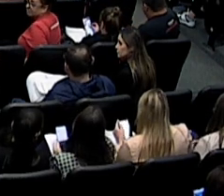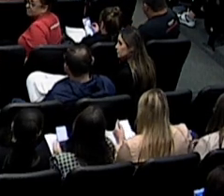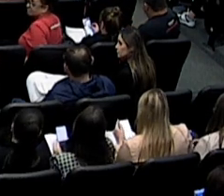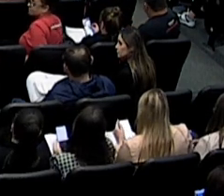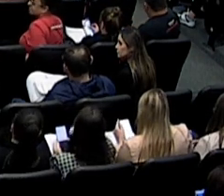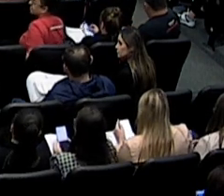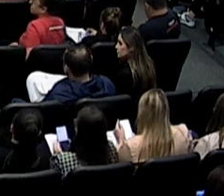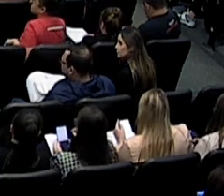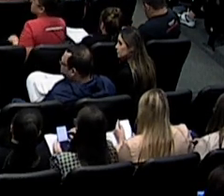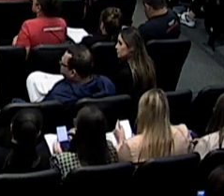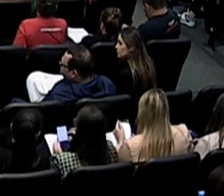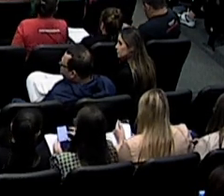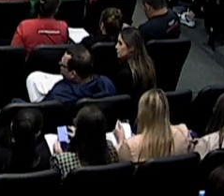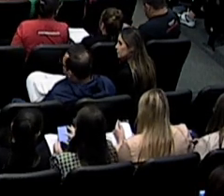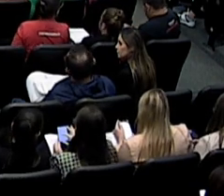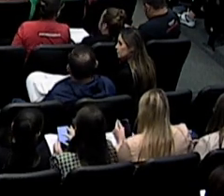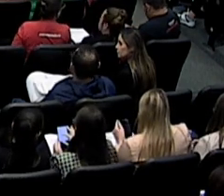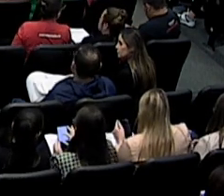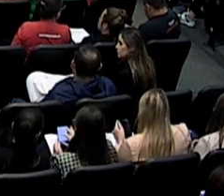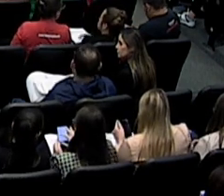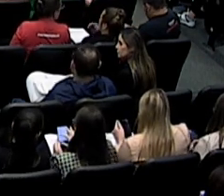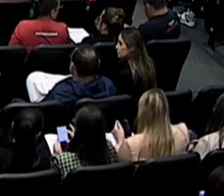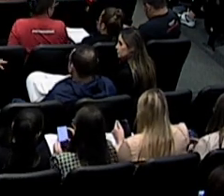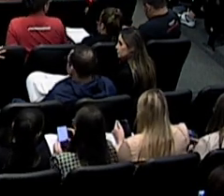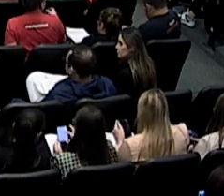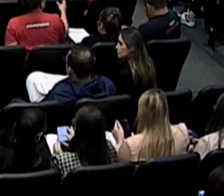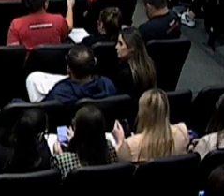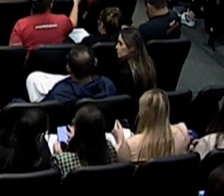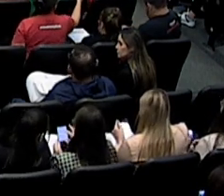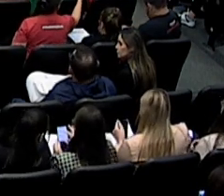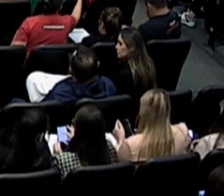Autoridades presentes, senhoras e senhores, bom dia.